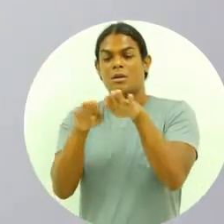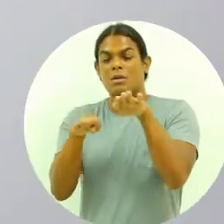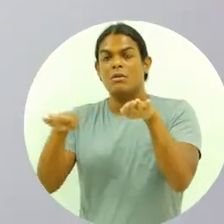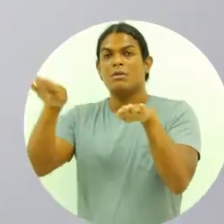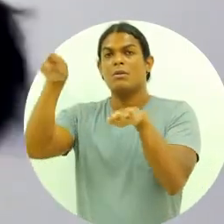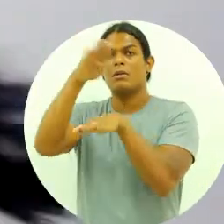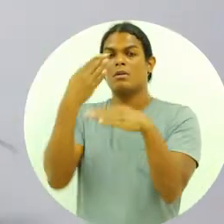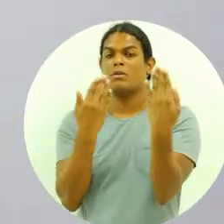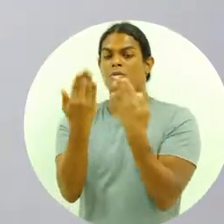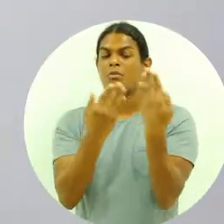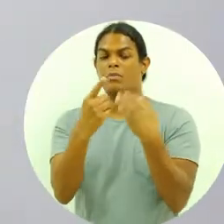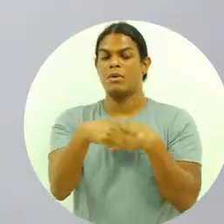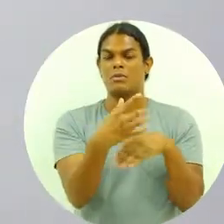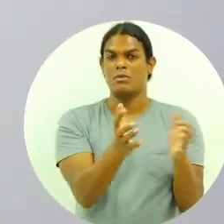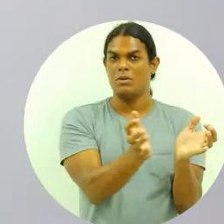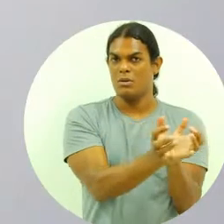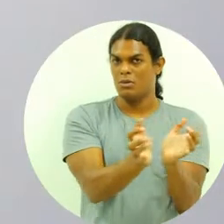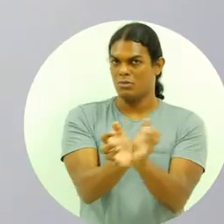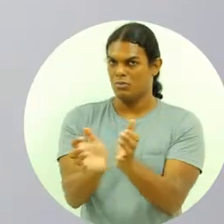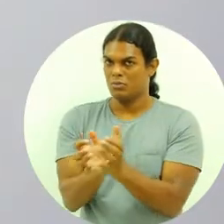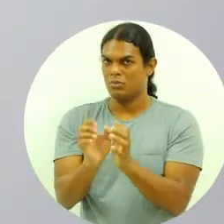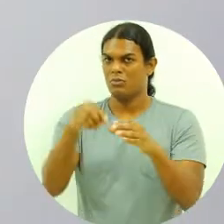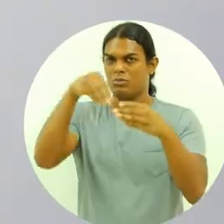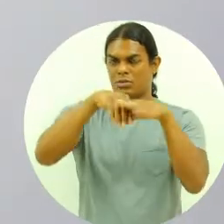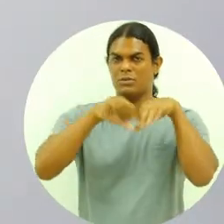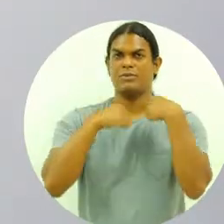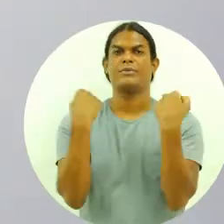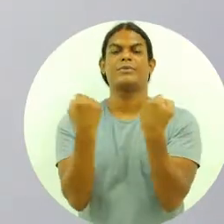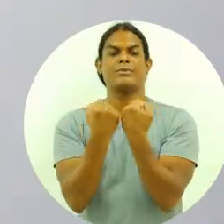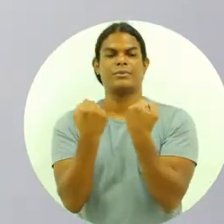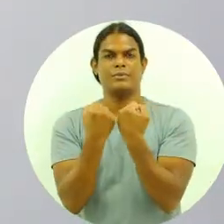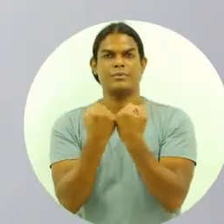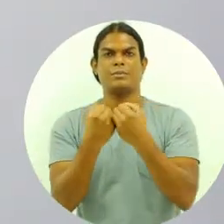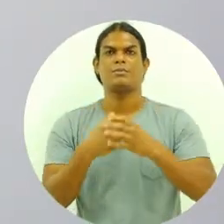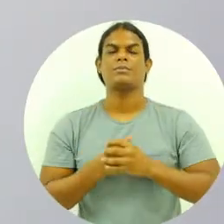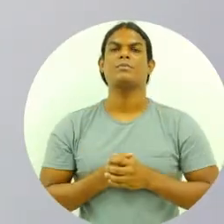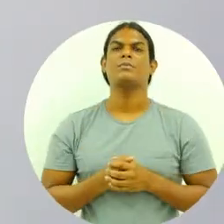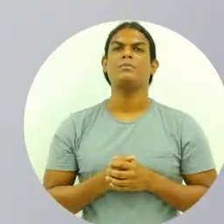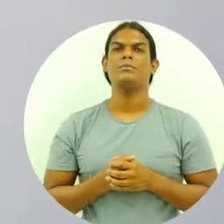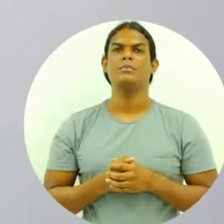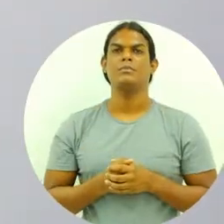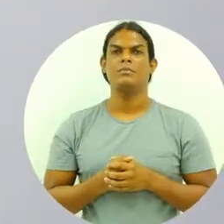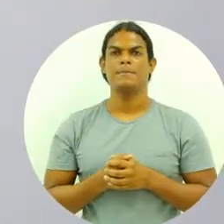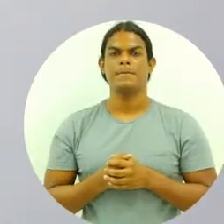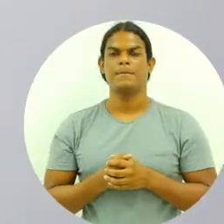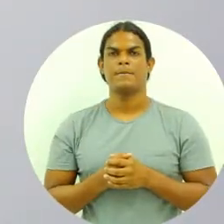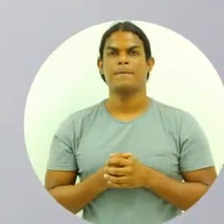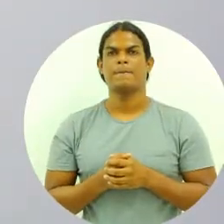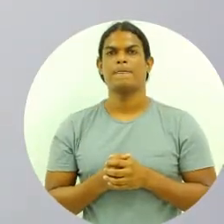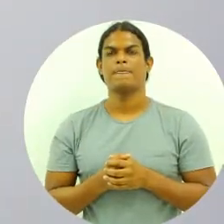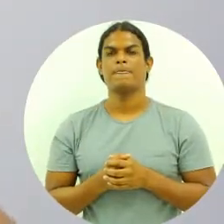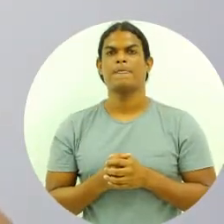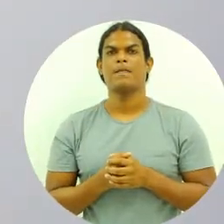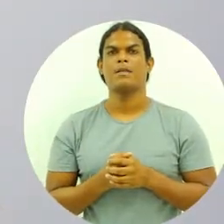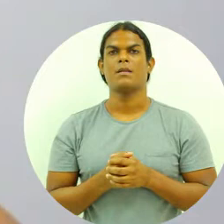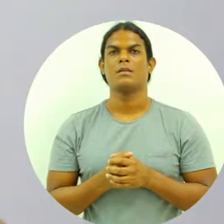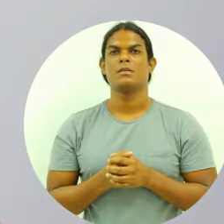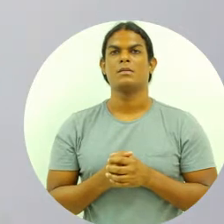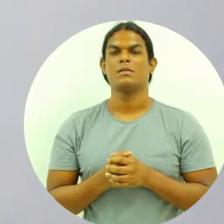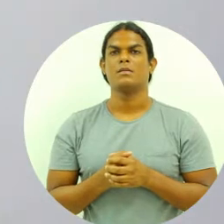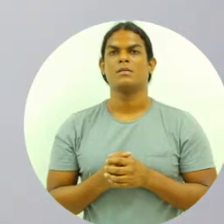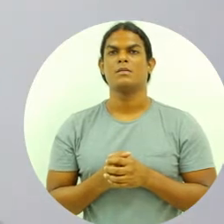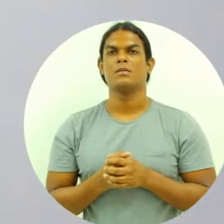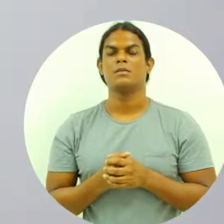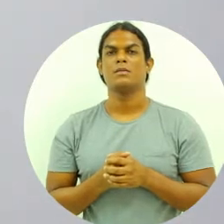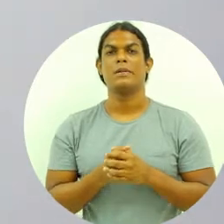central. Isso foi minimizado, e é um marco do Estado Democrático de Direito, através das